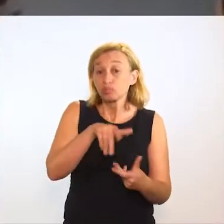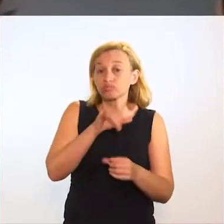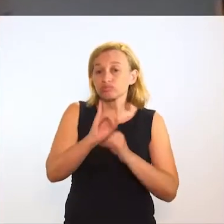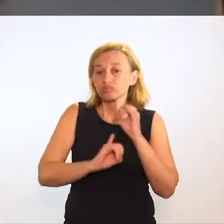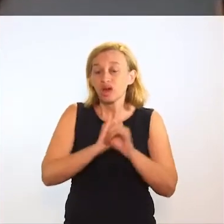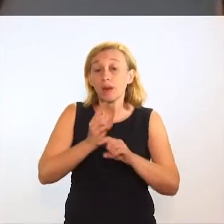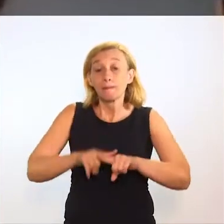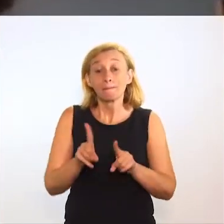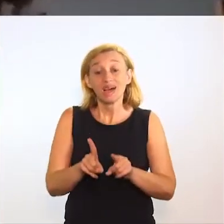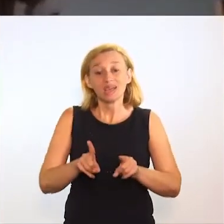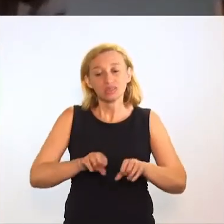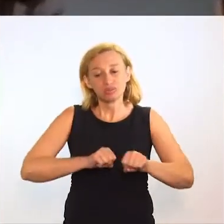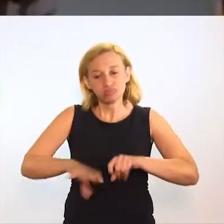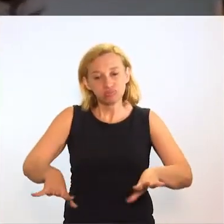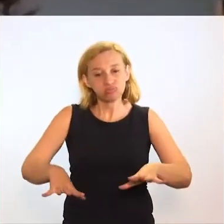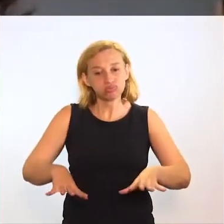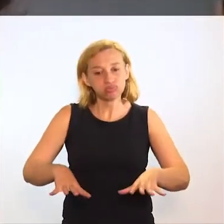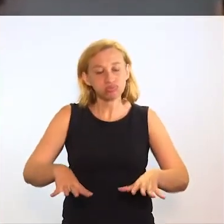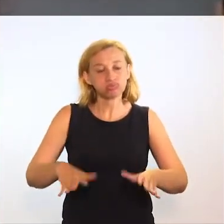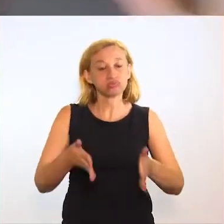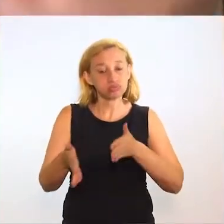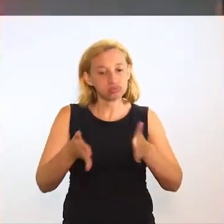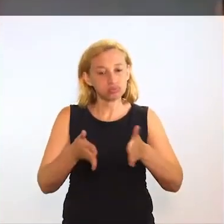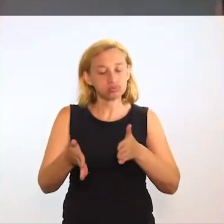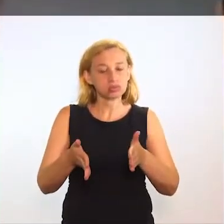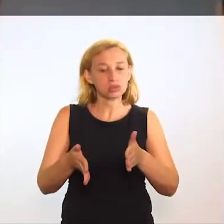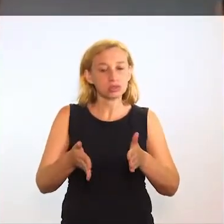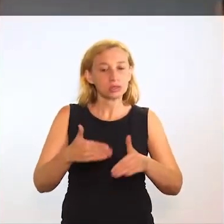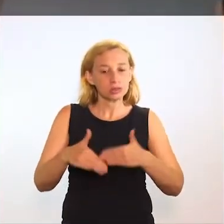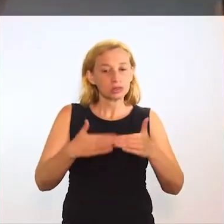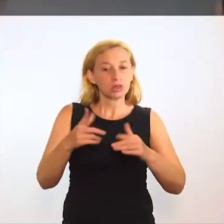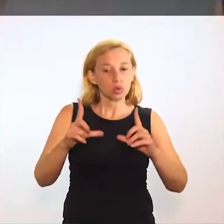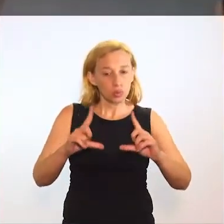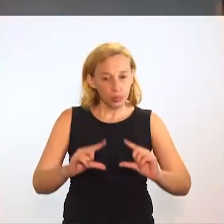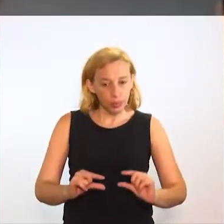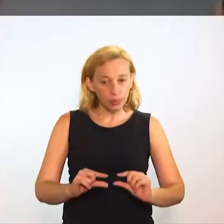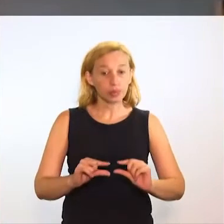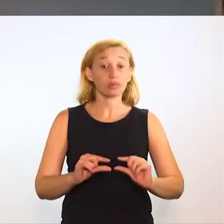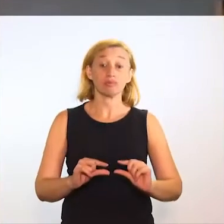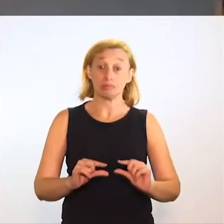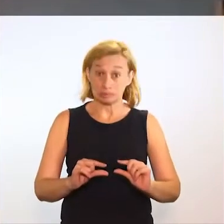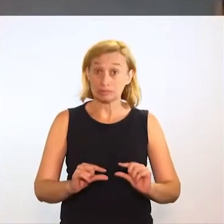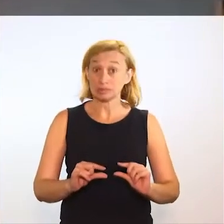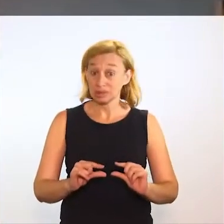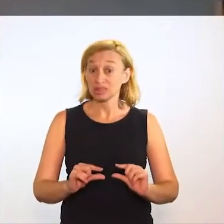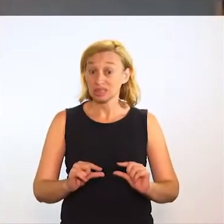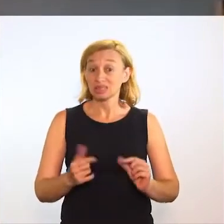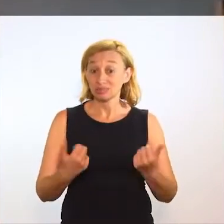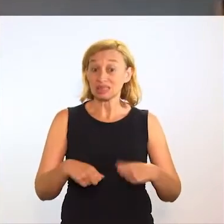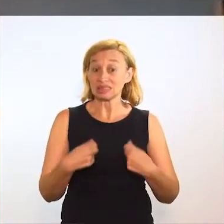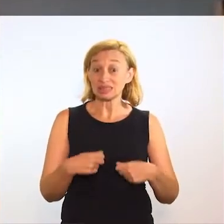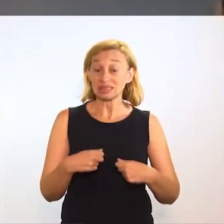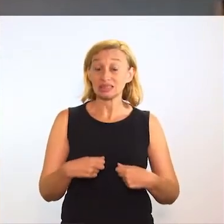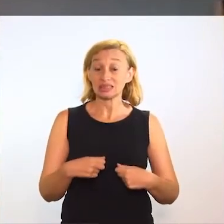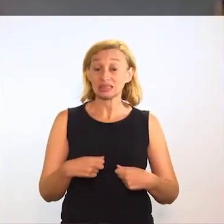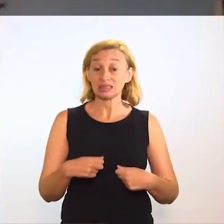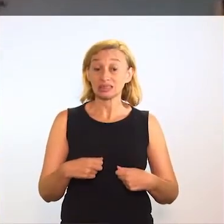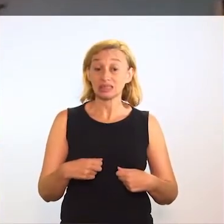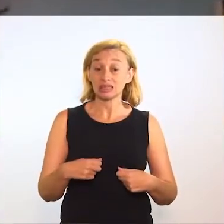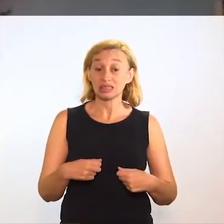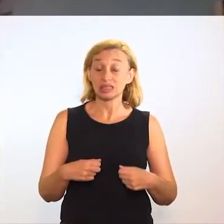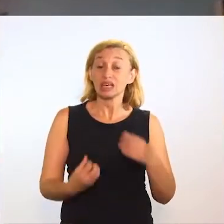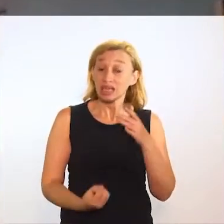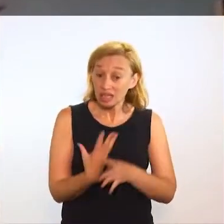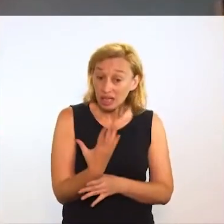naquela operação, e que com a pandemia todo esse processo diminuiu, né? No sentido que a gente